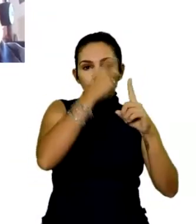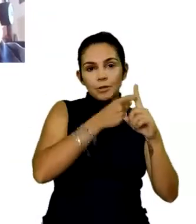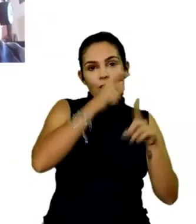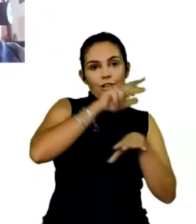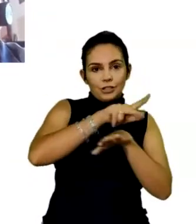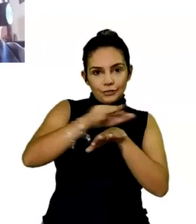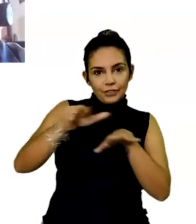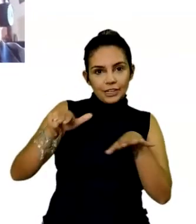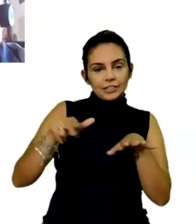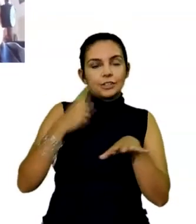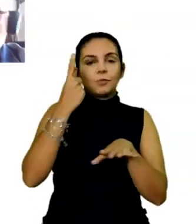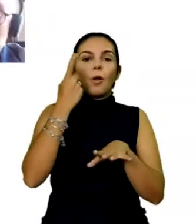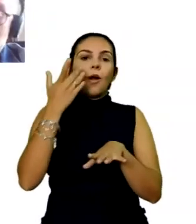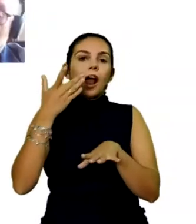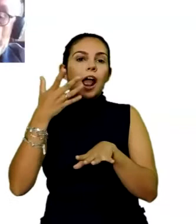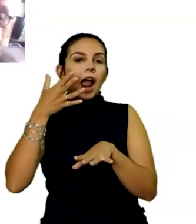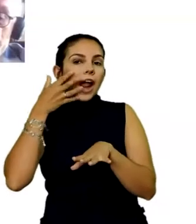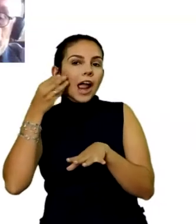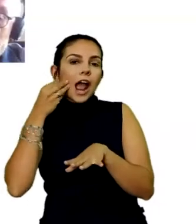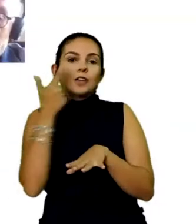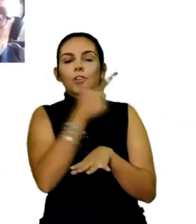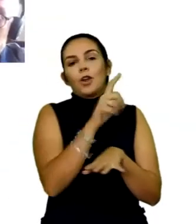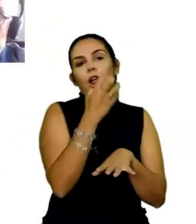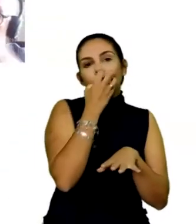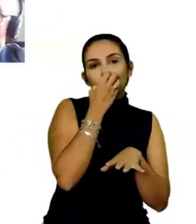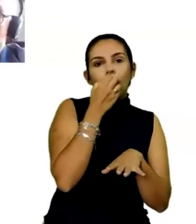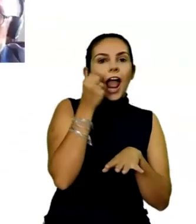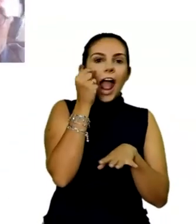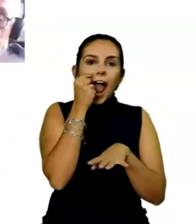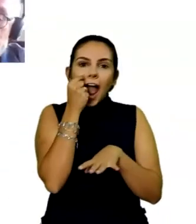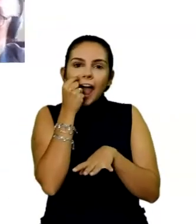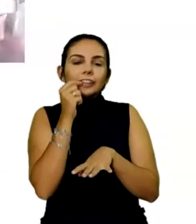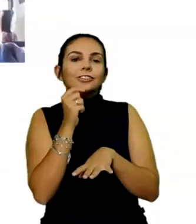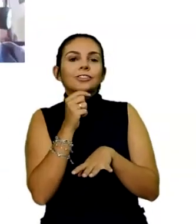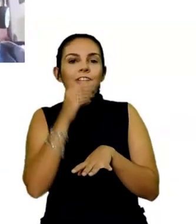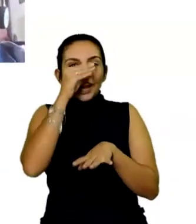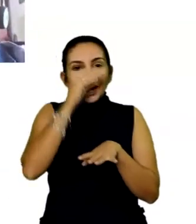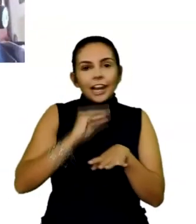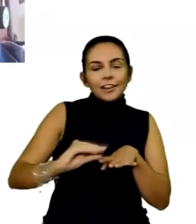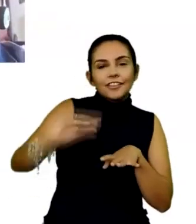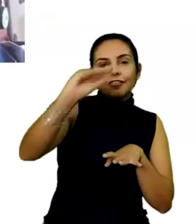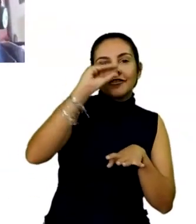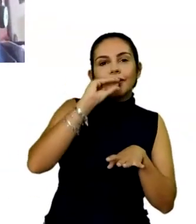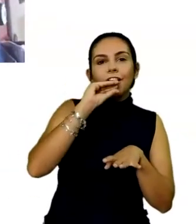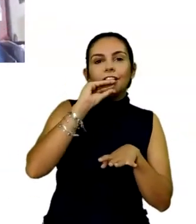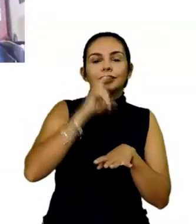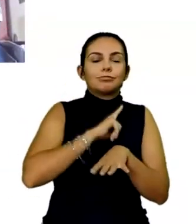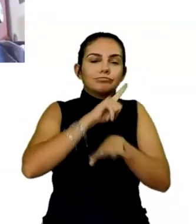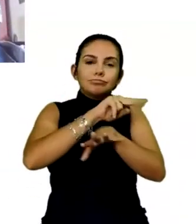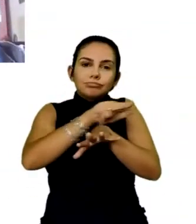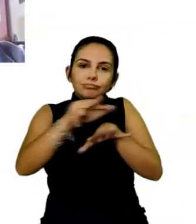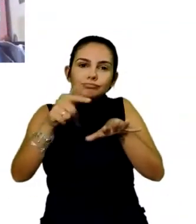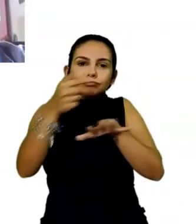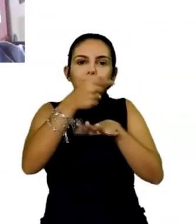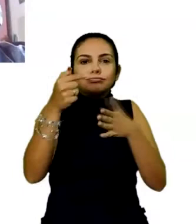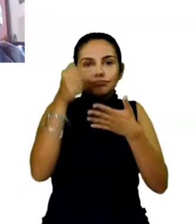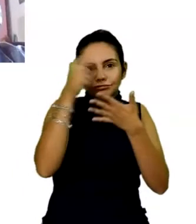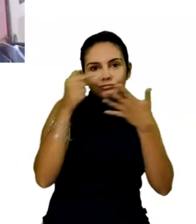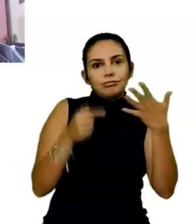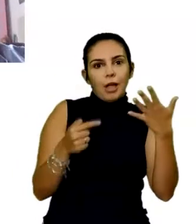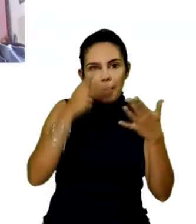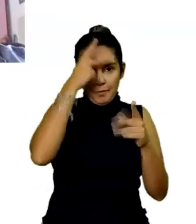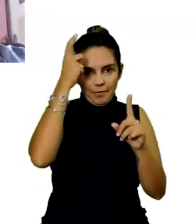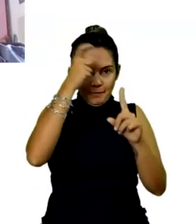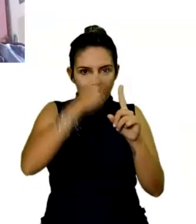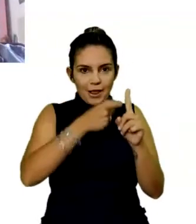são personagens diferentes, né? Uma é um gato, outra é um cachorro, um rato, outra é um elefante, enfim, são